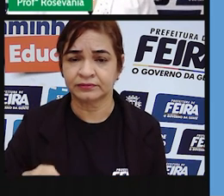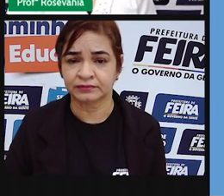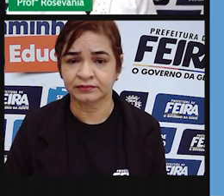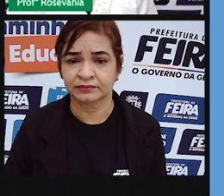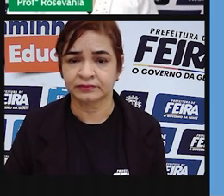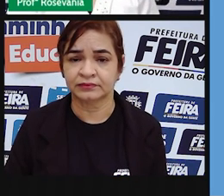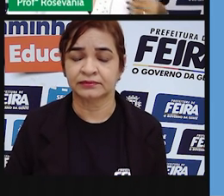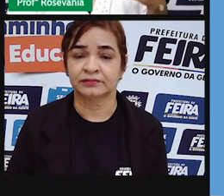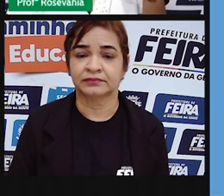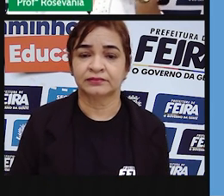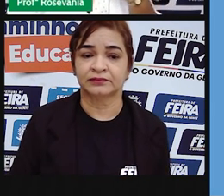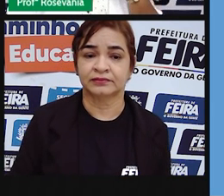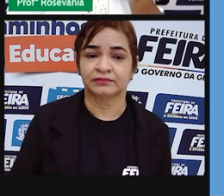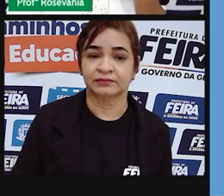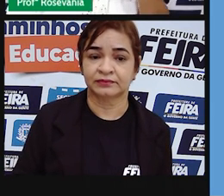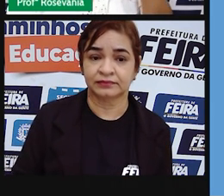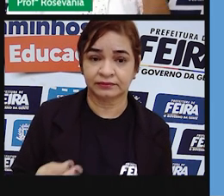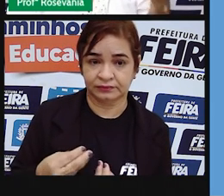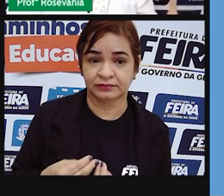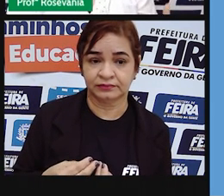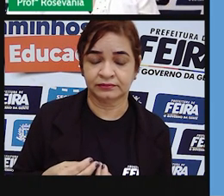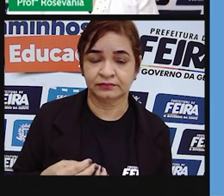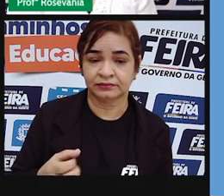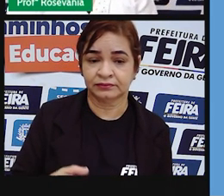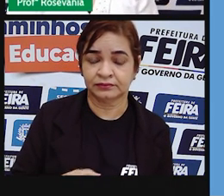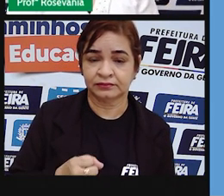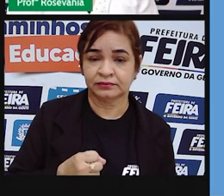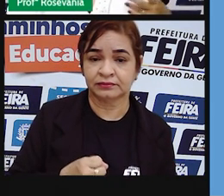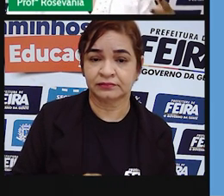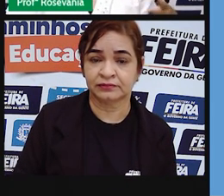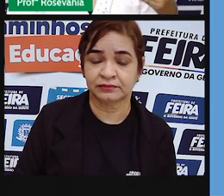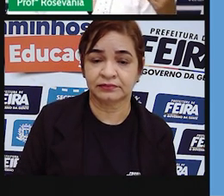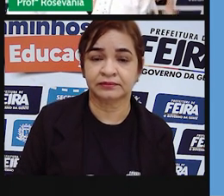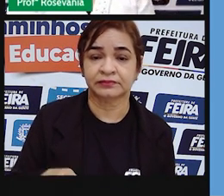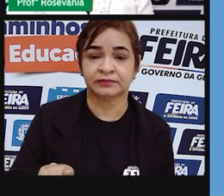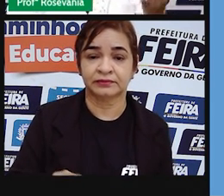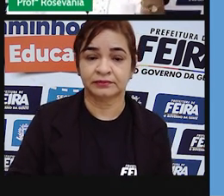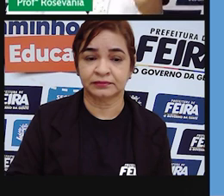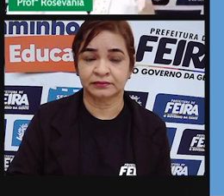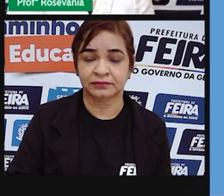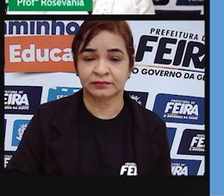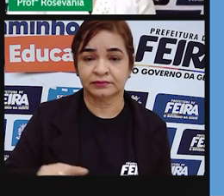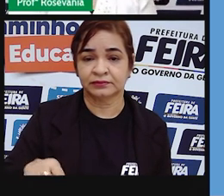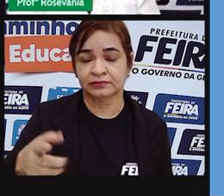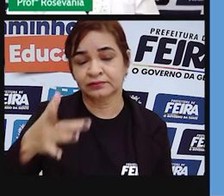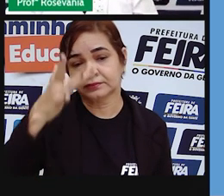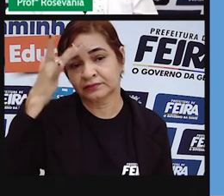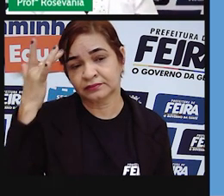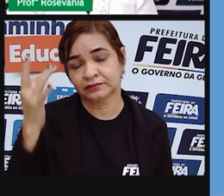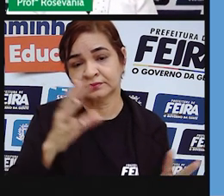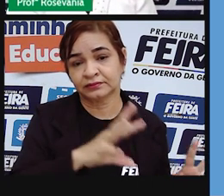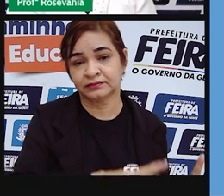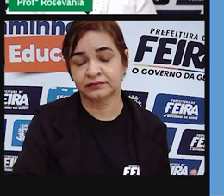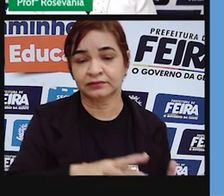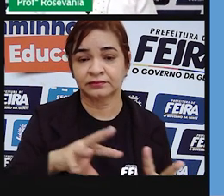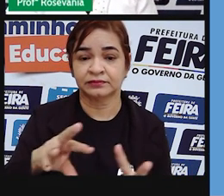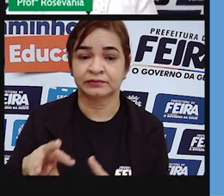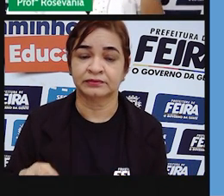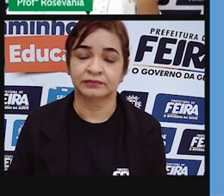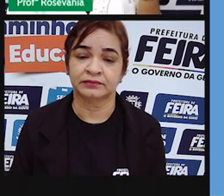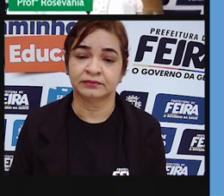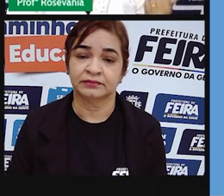receber uma série de incentivo tá é para ele se fixaram trazer também todo conhecimento que eles tinham coração